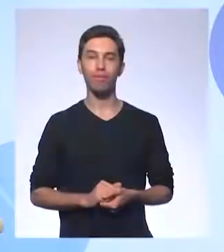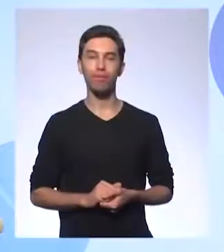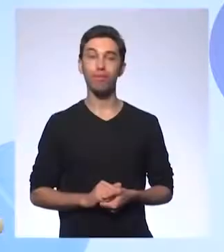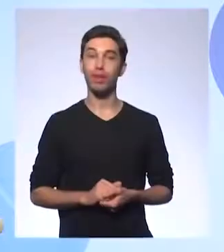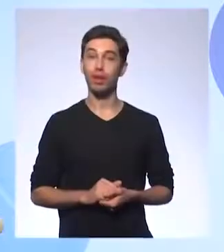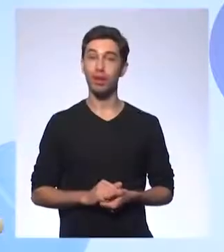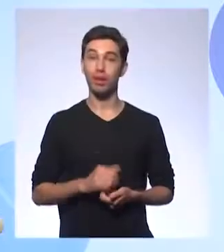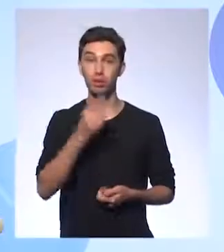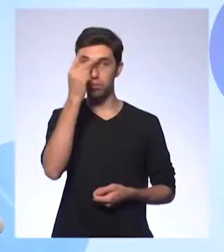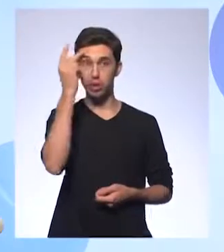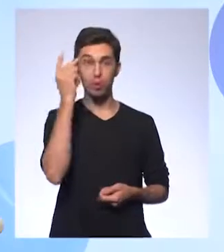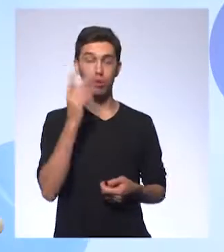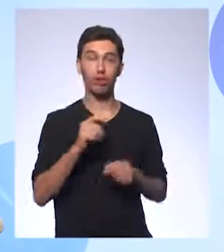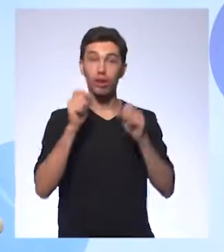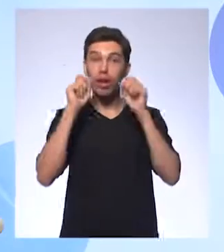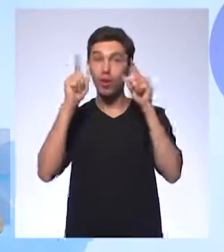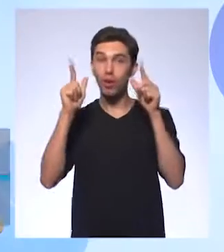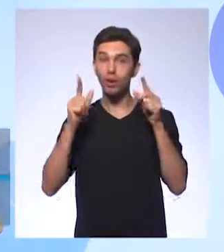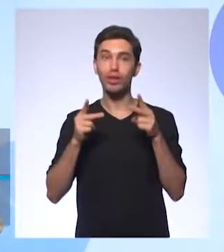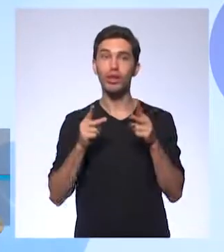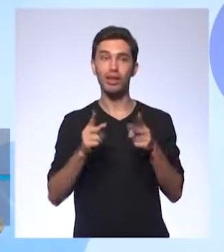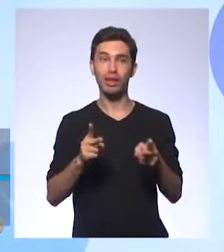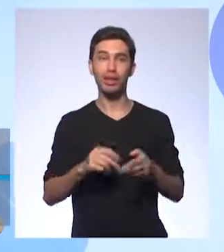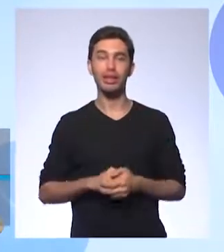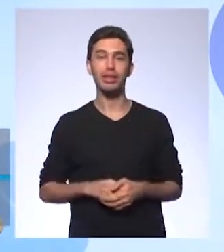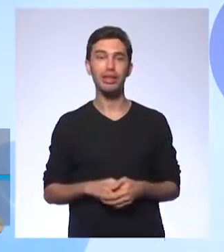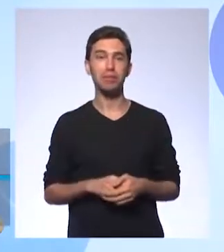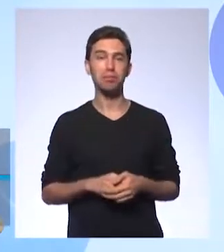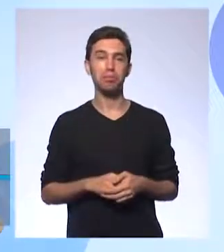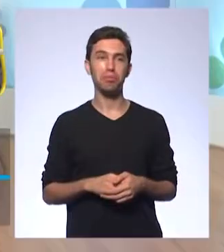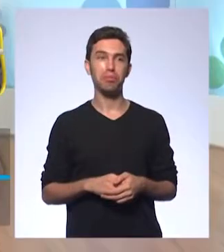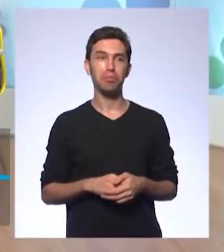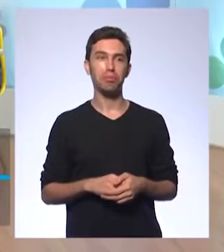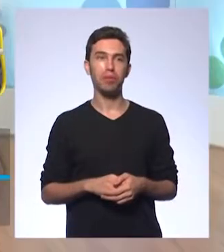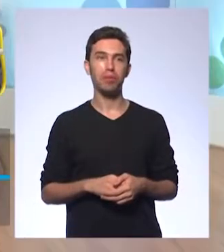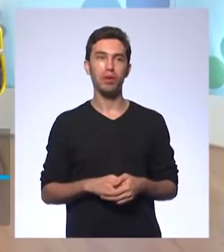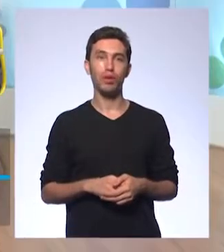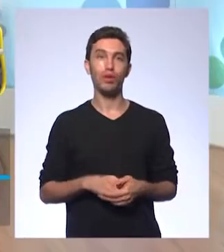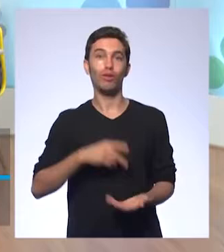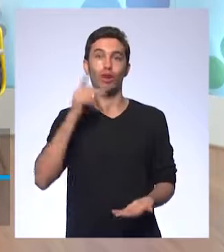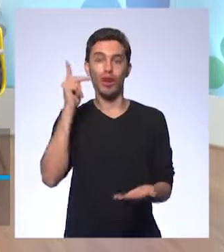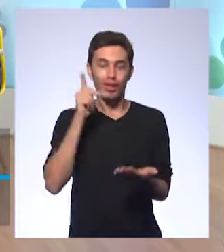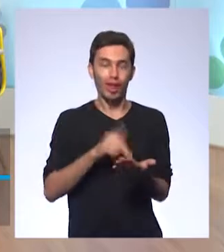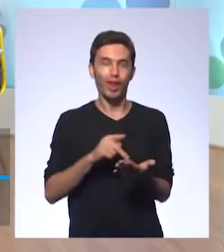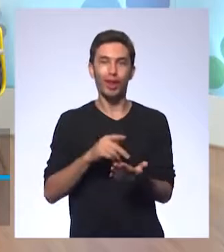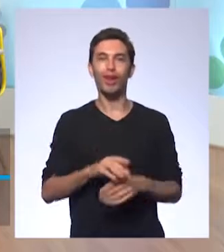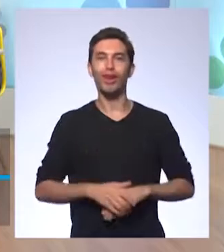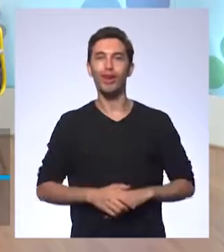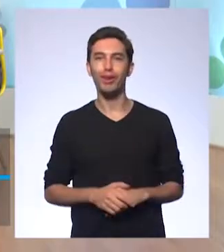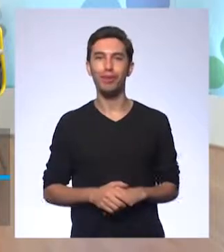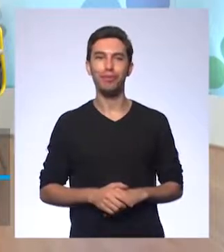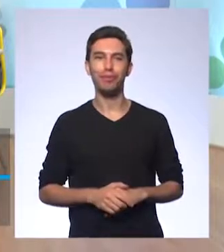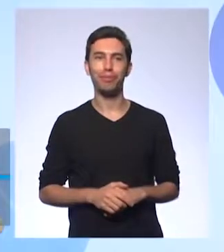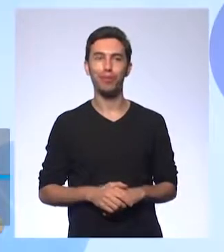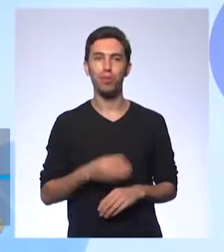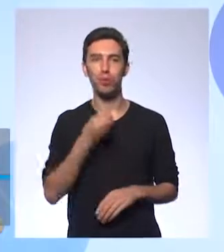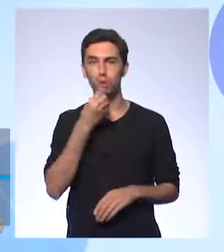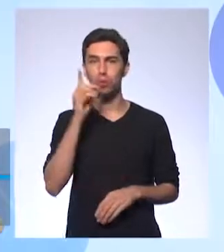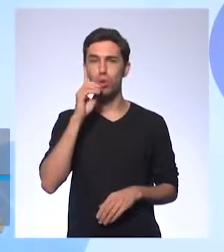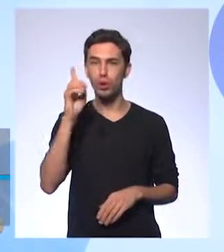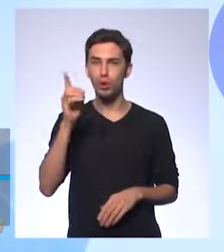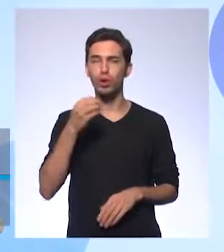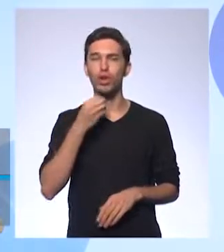Ó, o pessoal está acordando ainda aí, Oba! o Edjoel, no sentido literal da palavra, Hum. que vários bons dias e tudo mais, e